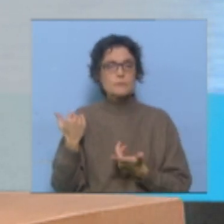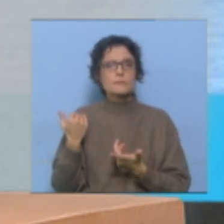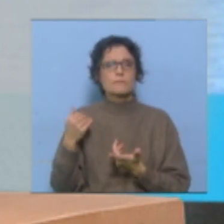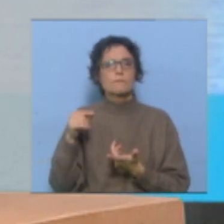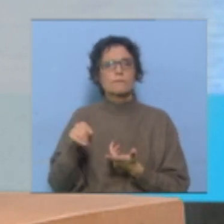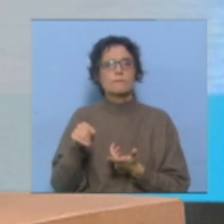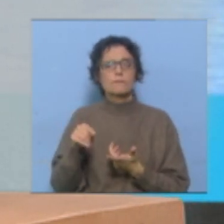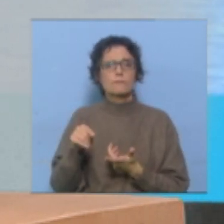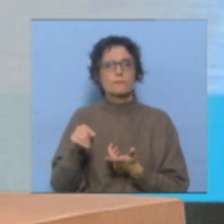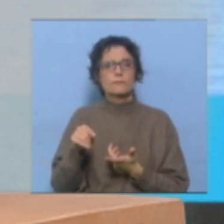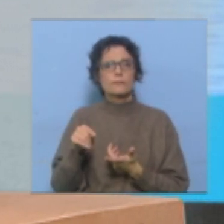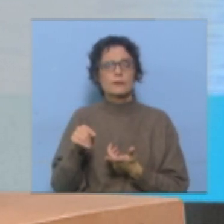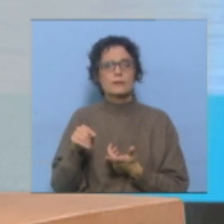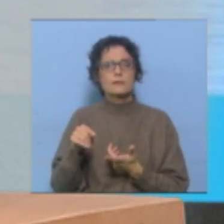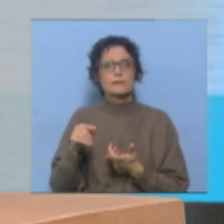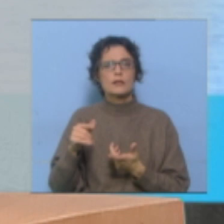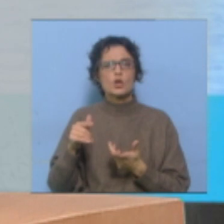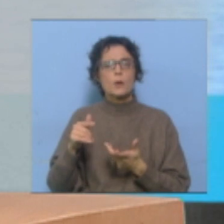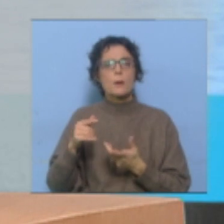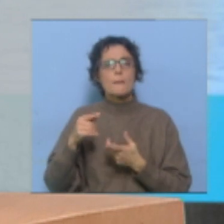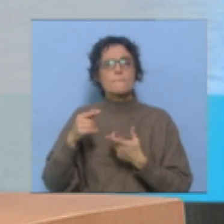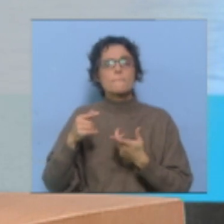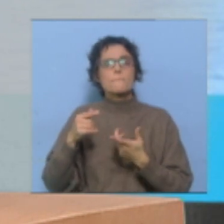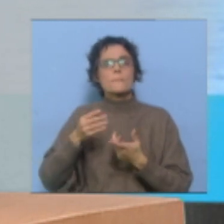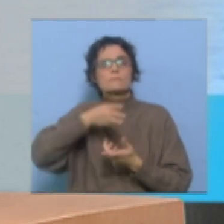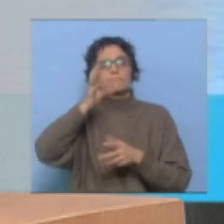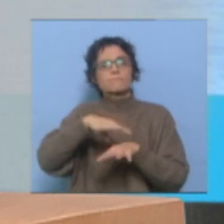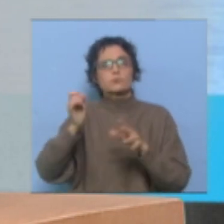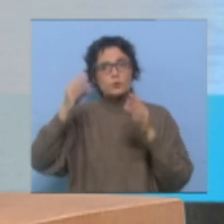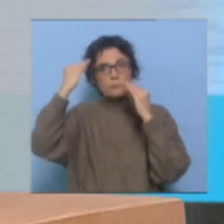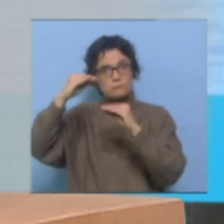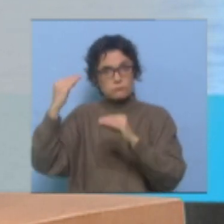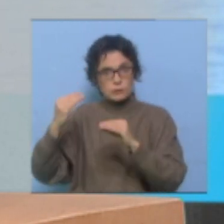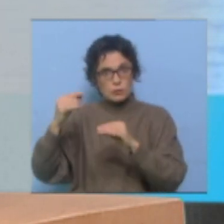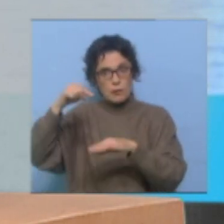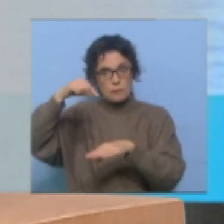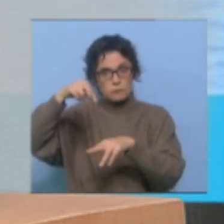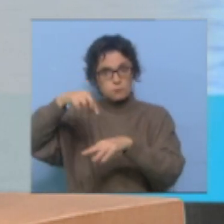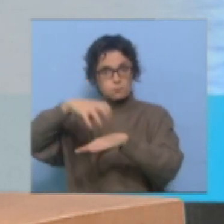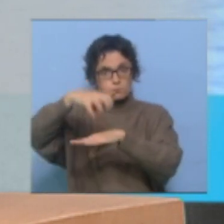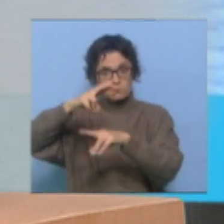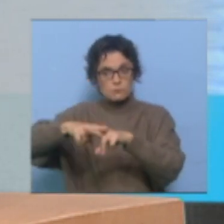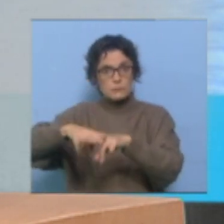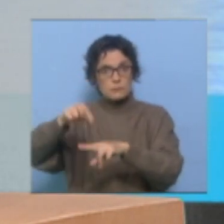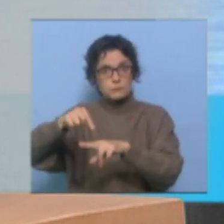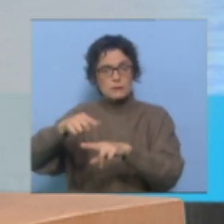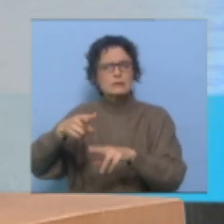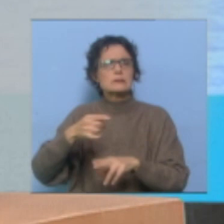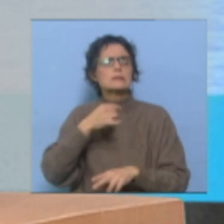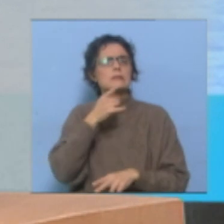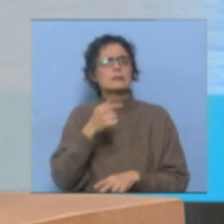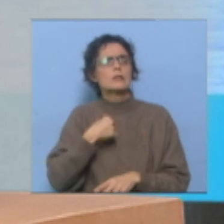Desenvolvimento Humano Integral e a Pastoral Penitenciária. Precisamente ele diz concretamente: quando solicitei ao